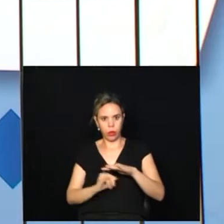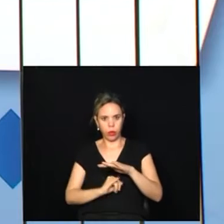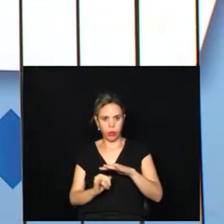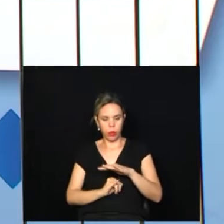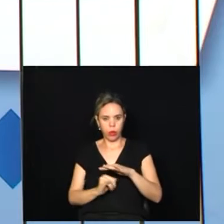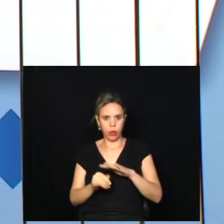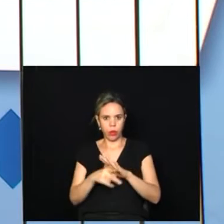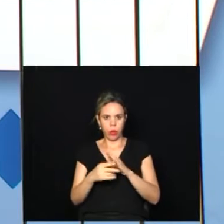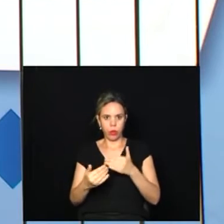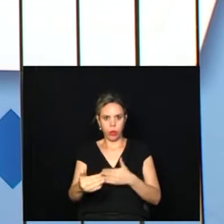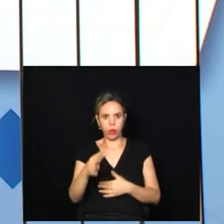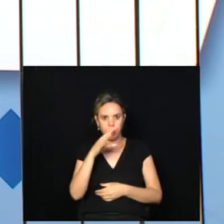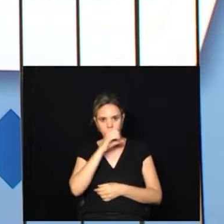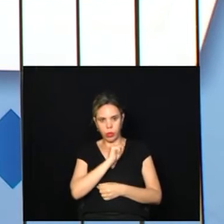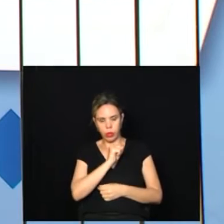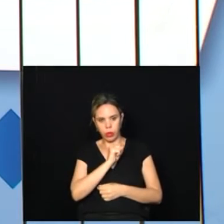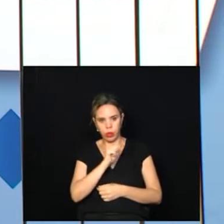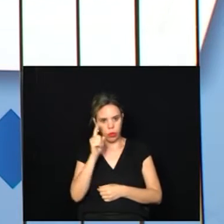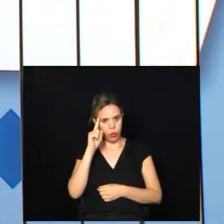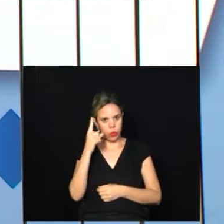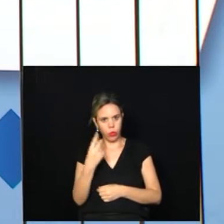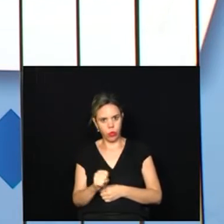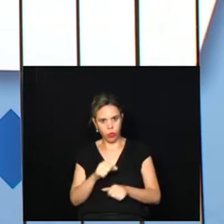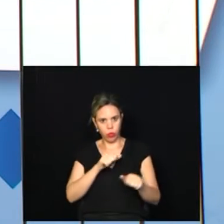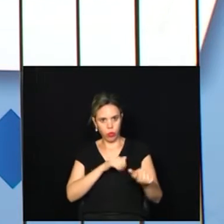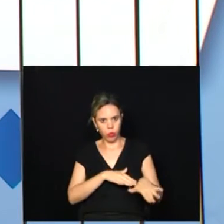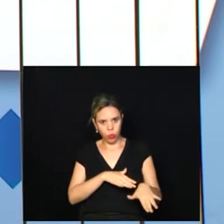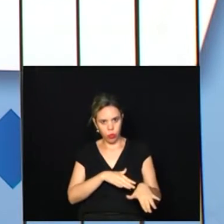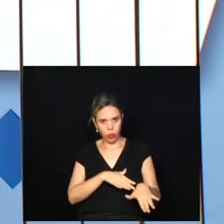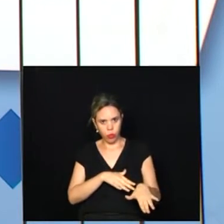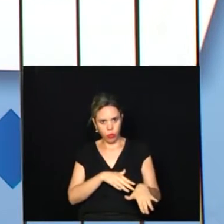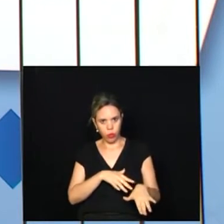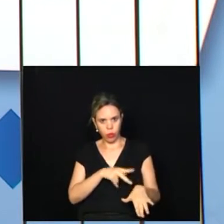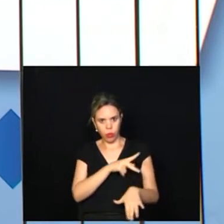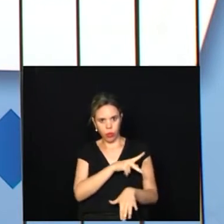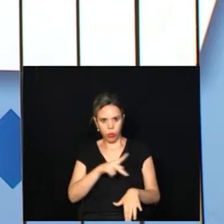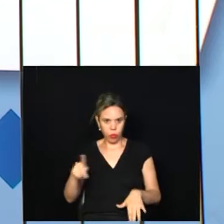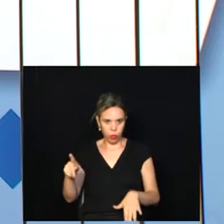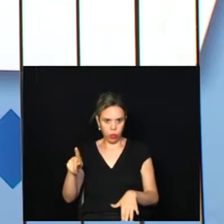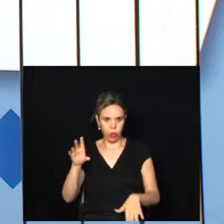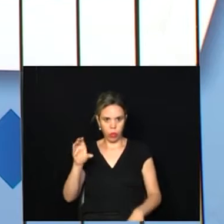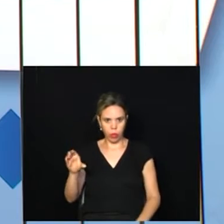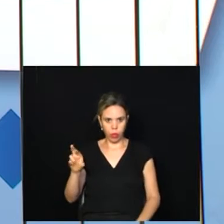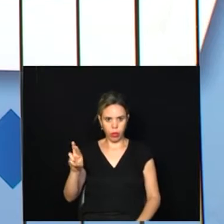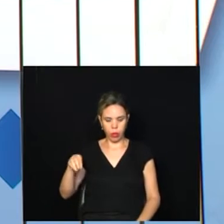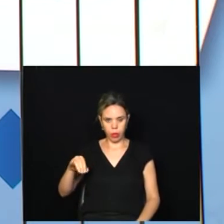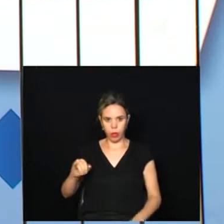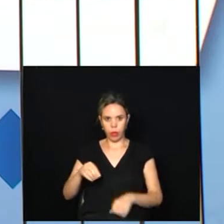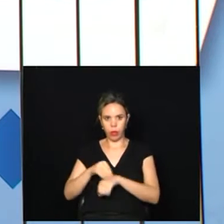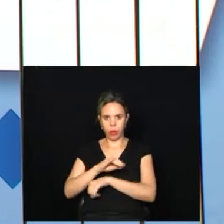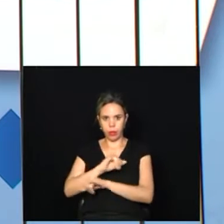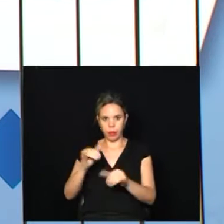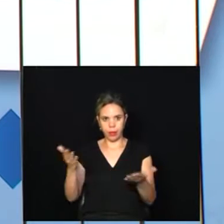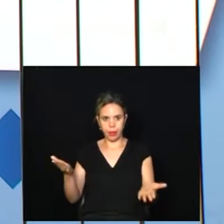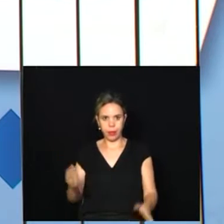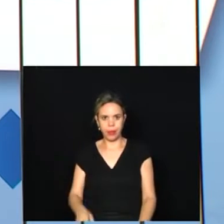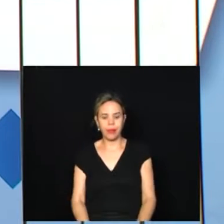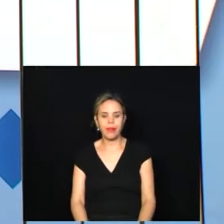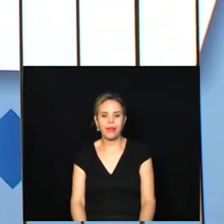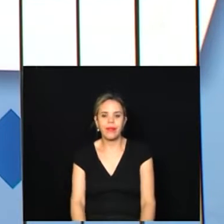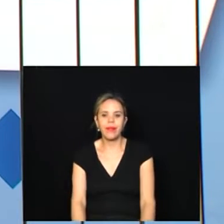no próximo sábado, dia 18 de setembro. E o presidente do CRAMI deixa aqui um recado para a gente.